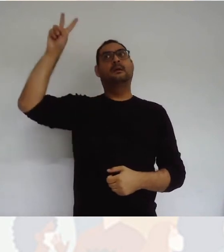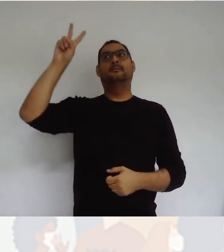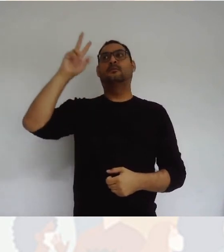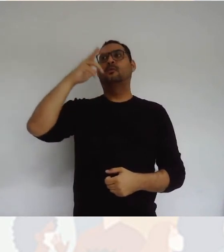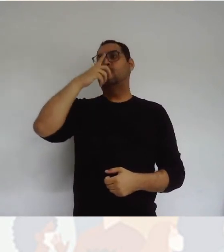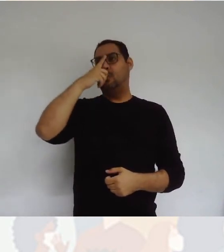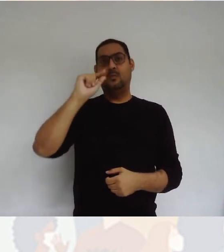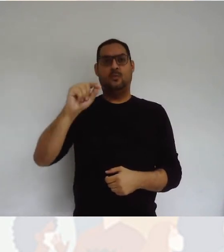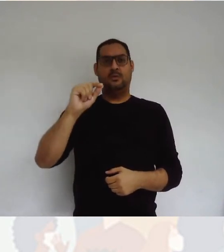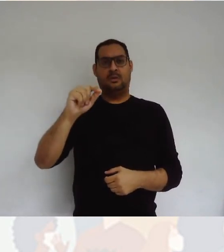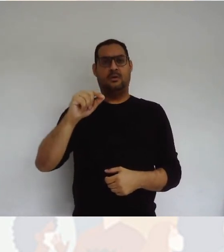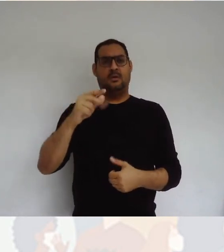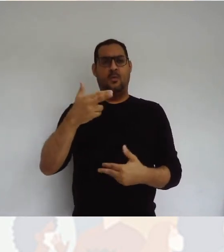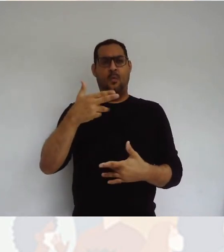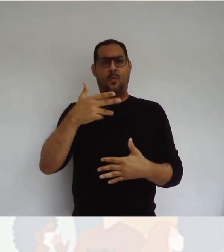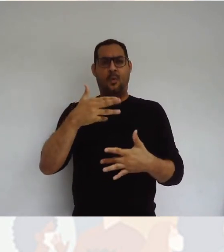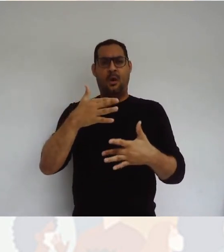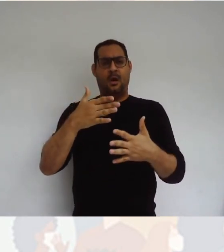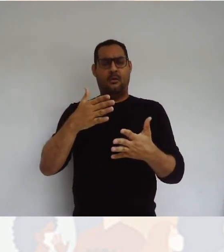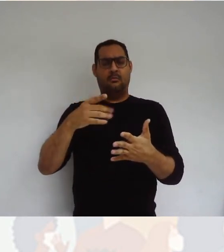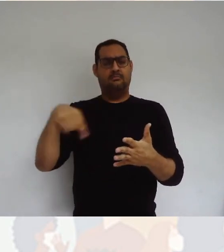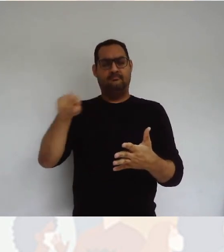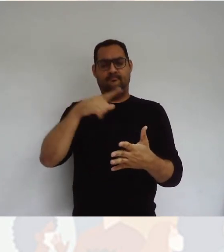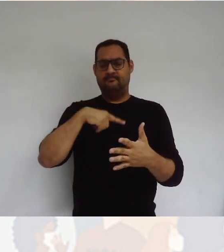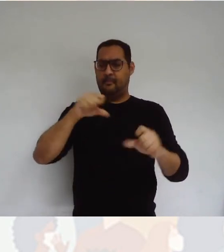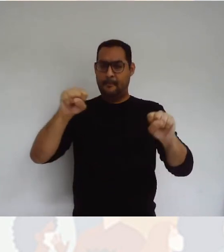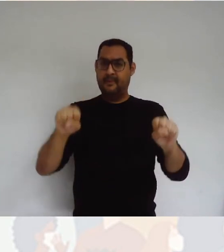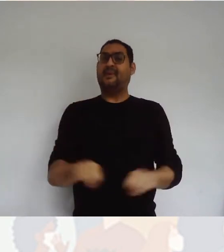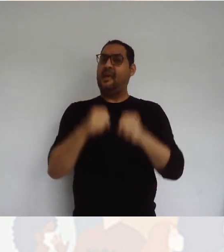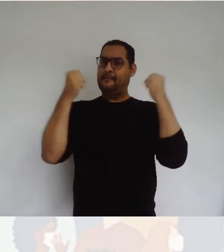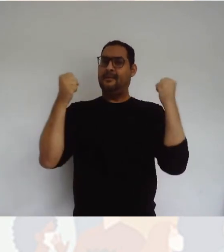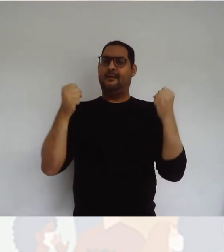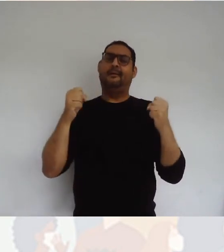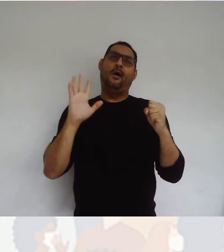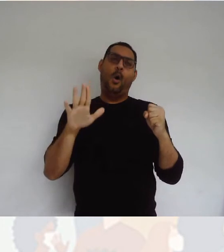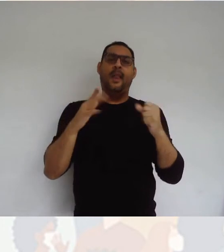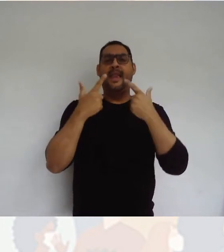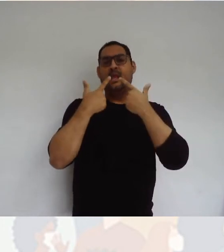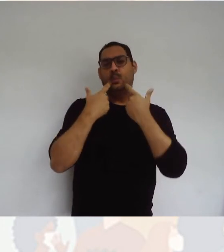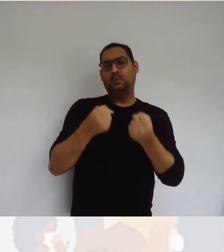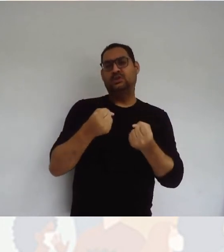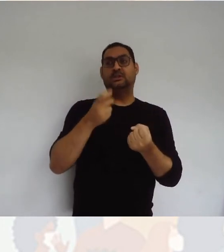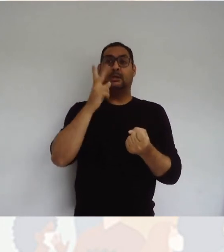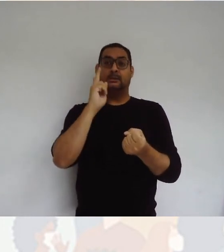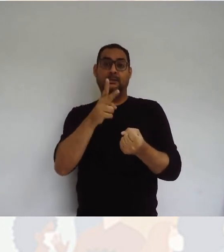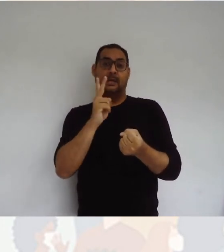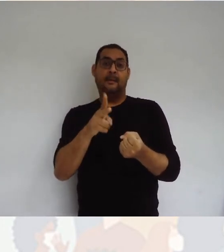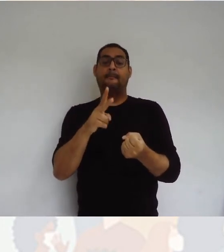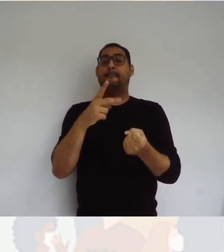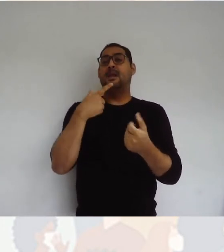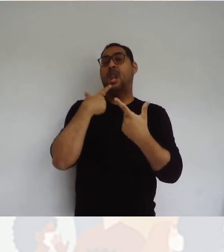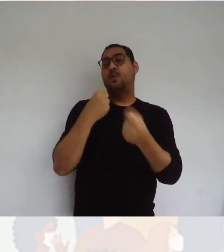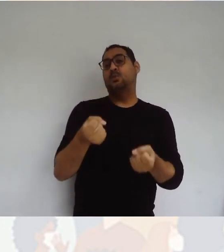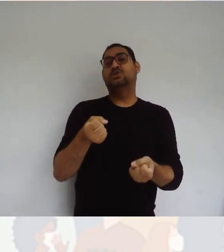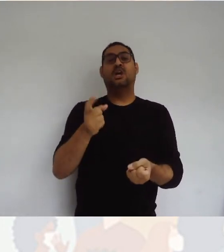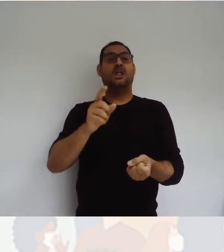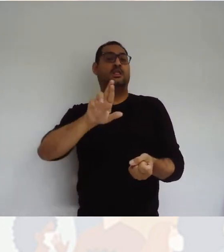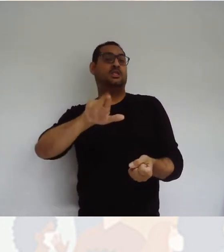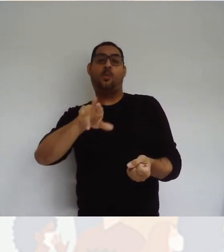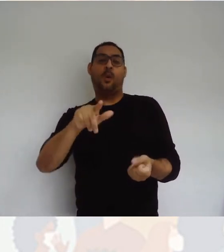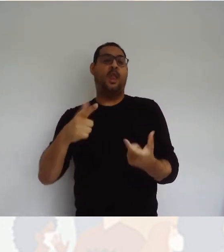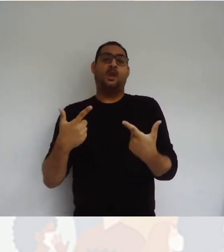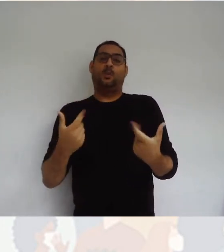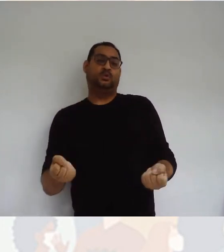perspectiva de quebrar com essa ideia que nós, da linguística, né, construímos do que é linguístico e do que não é linguístico, né?